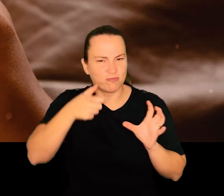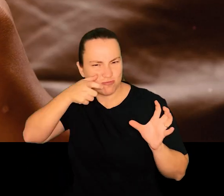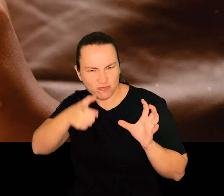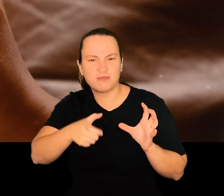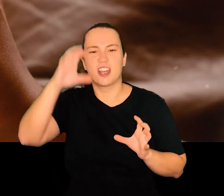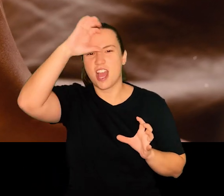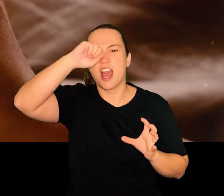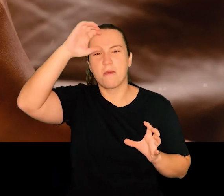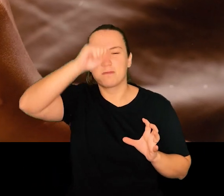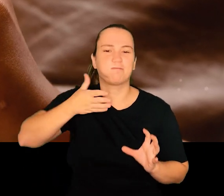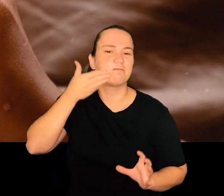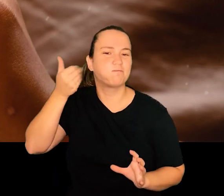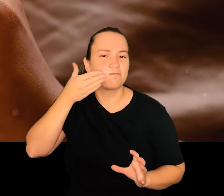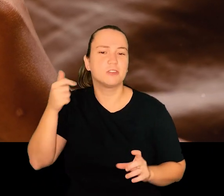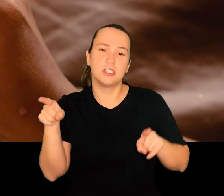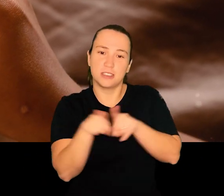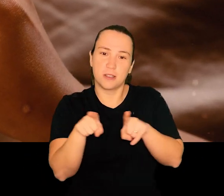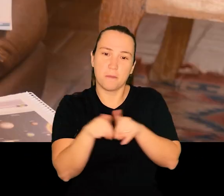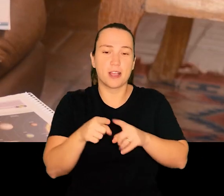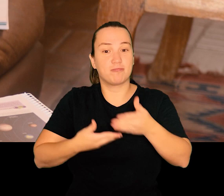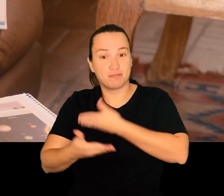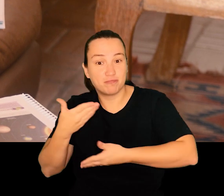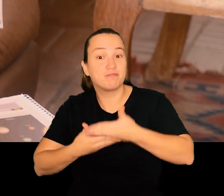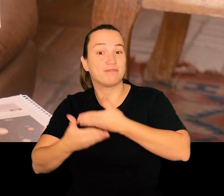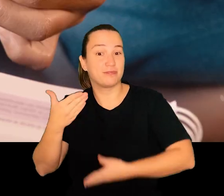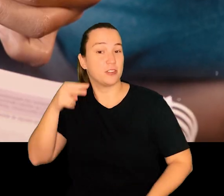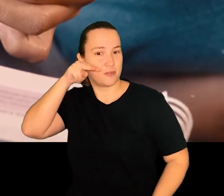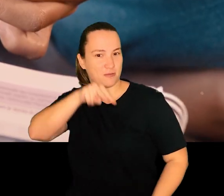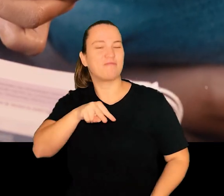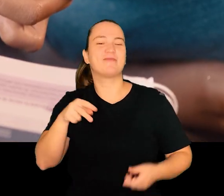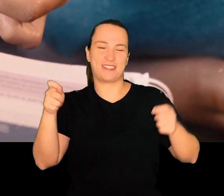até mesmo interagir com a representação.